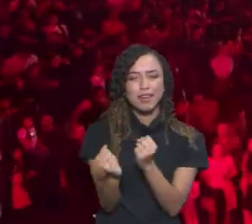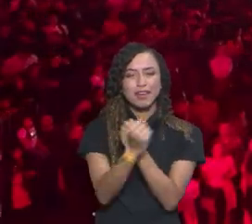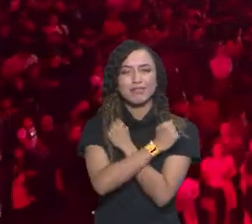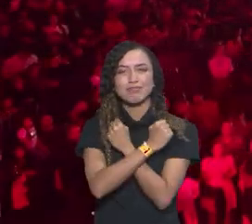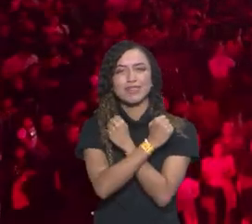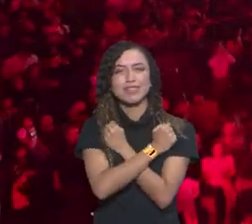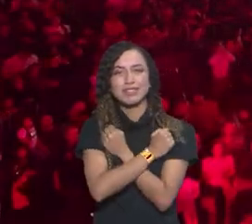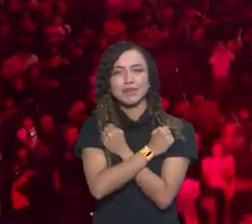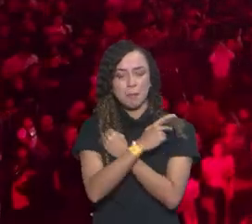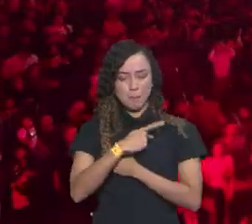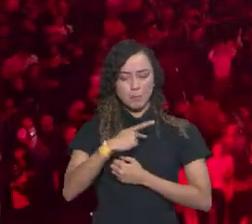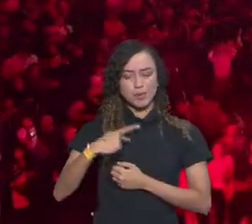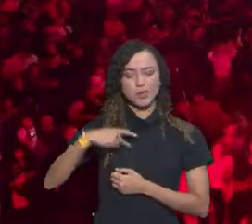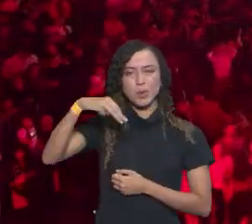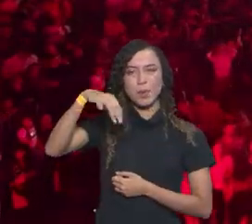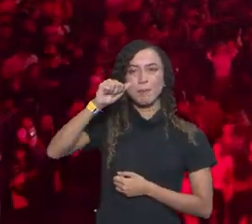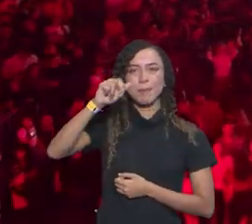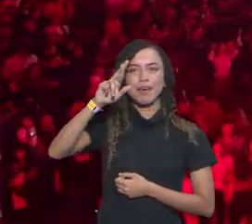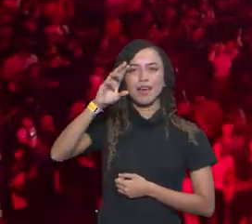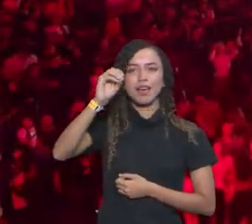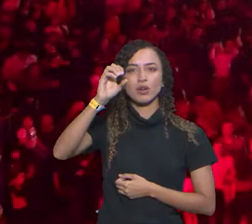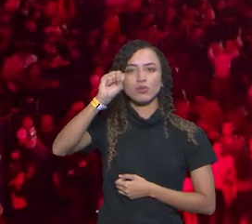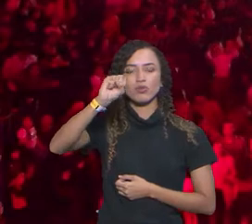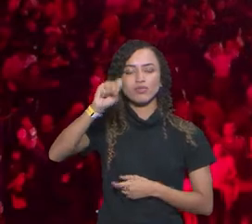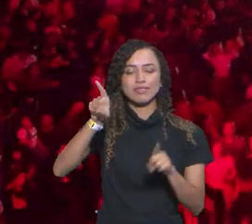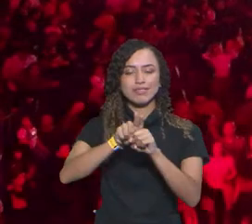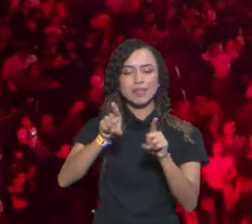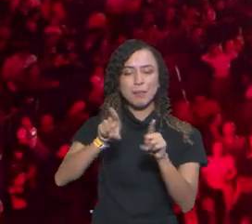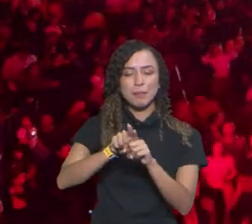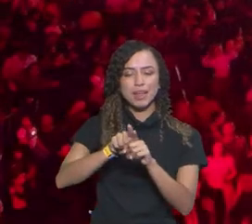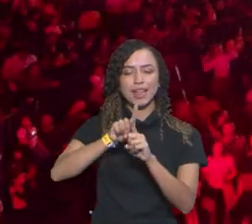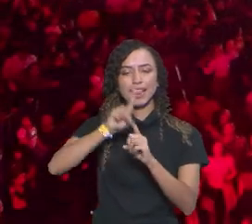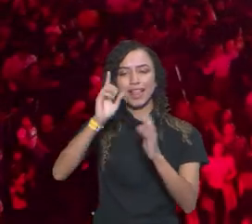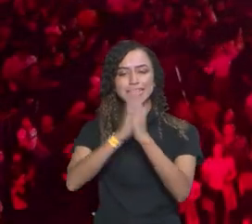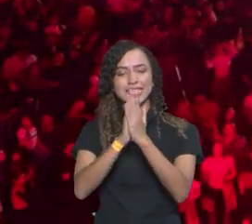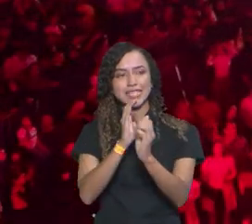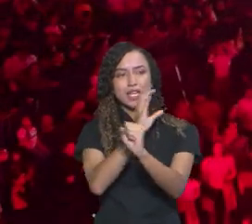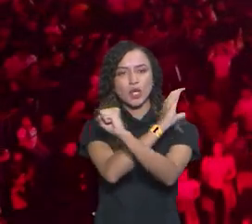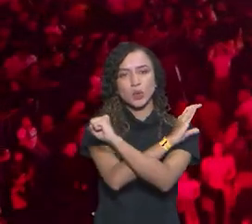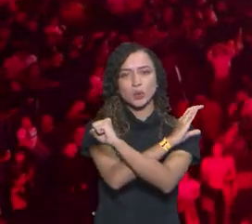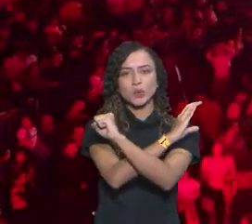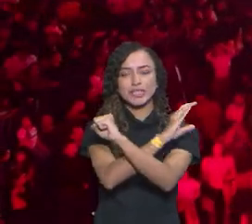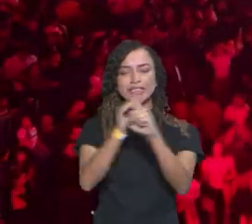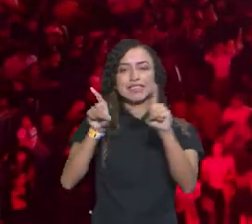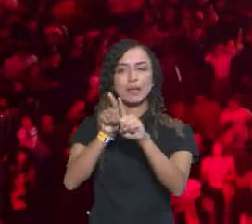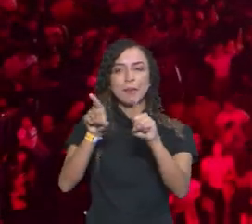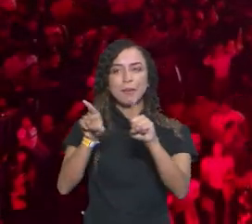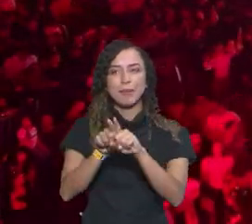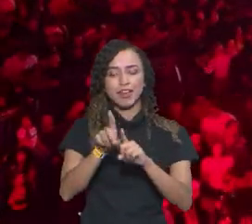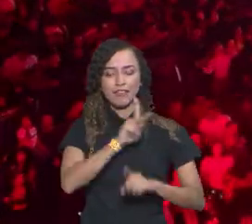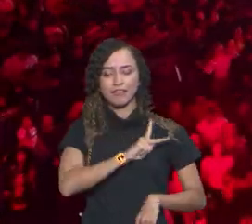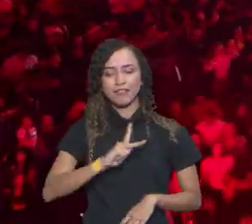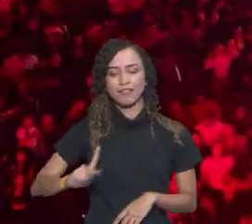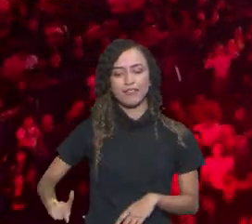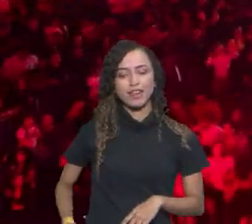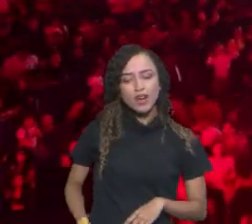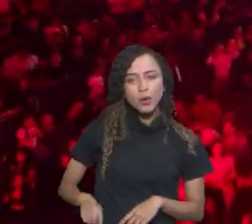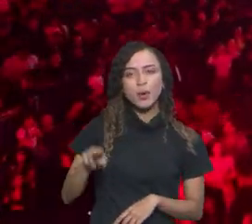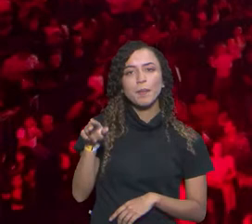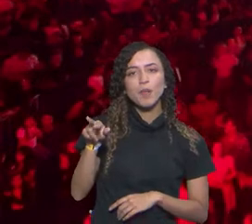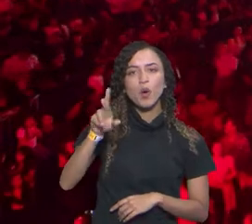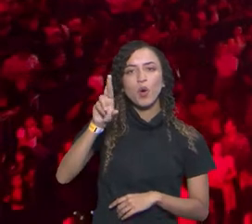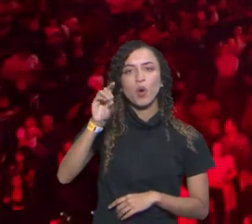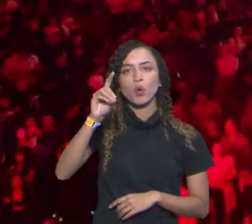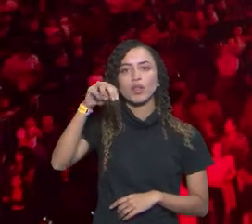Vilela passou Marcos Santos lá em Santa Cruz do Capibaribe E também o vereador irmão Ronaldo vereador Wagner